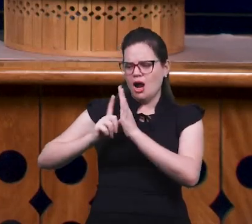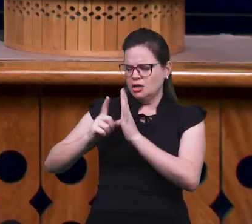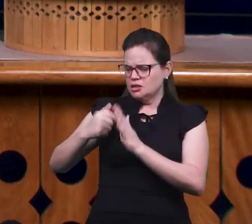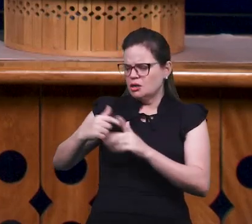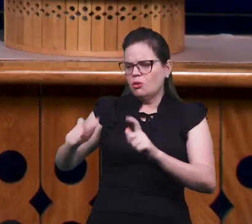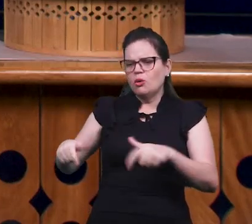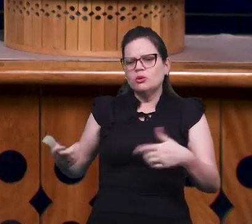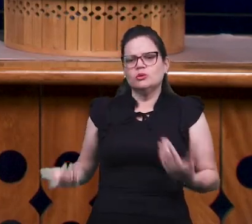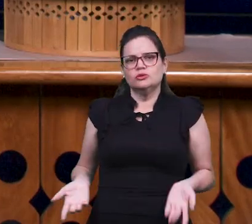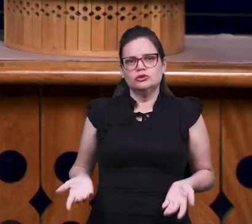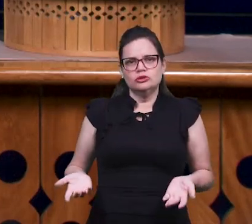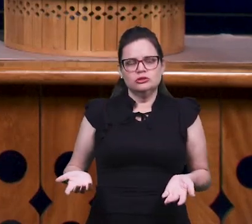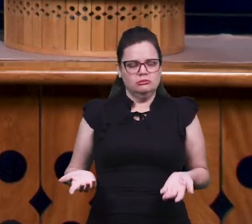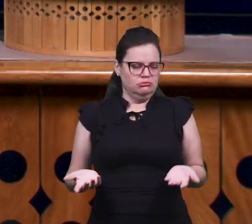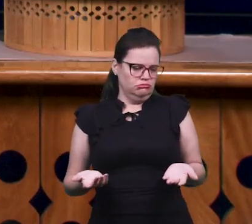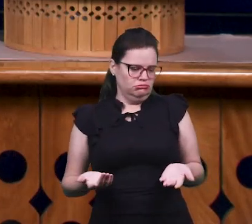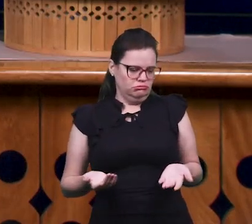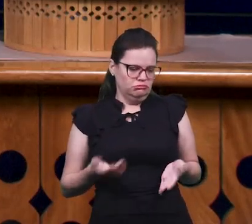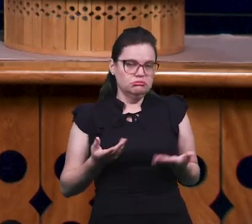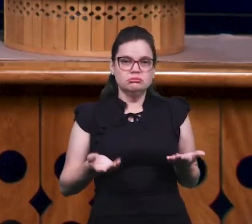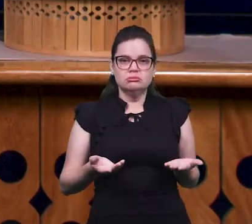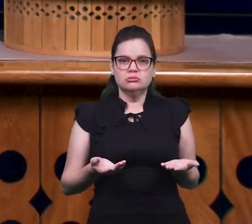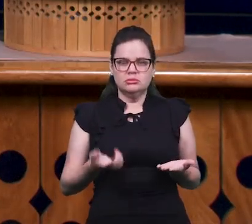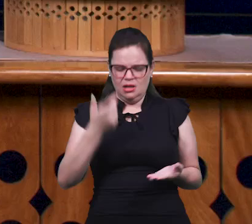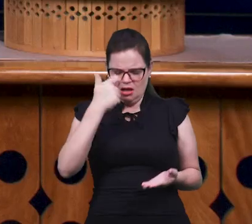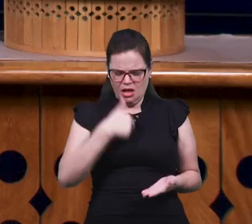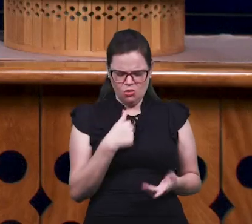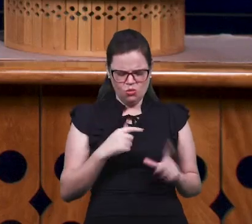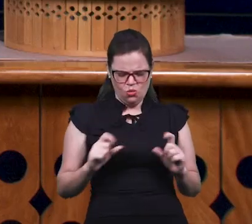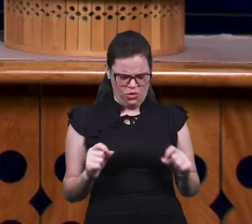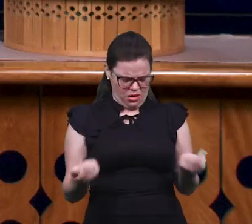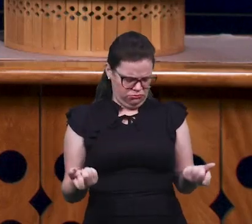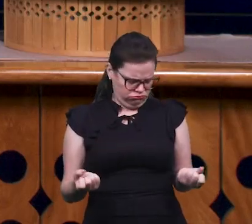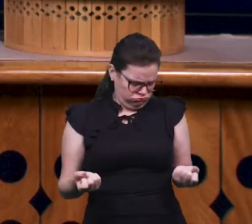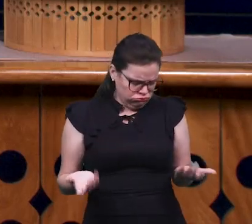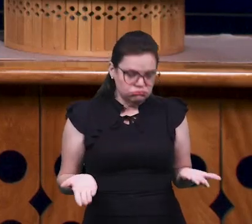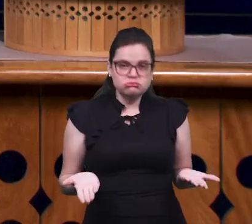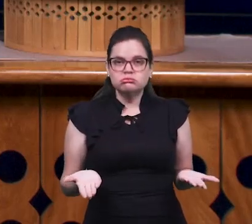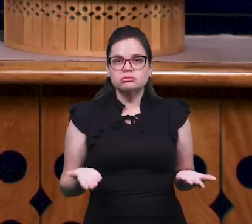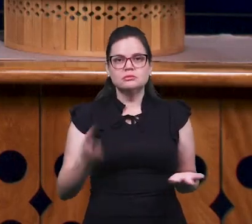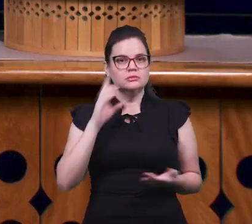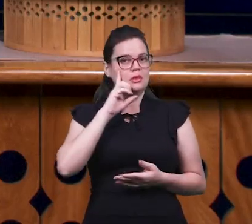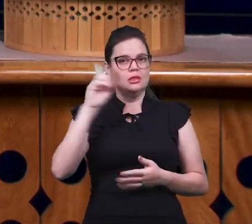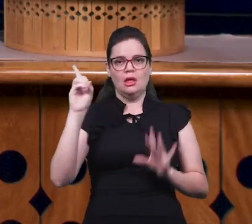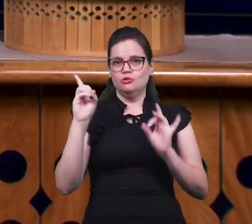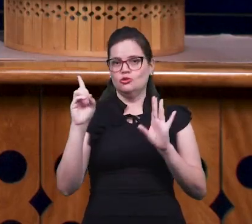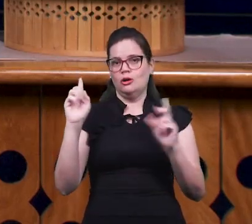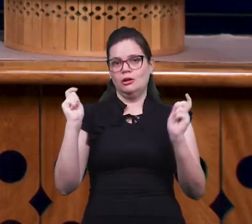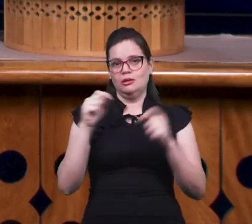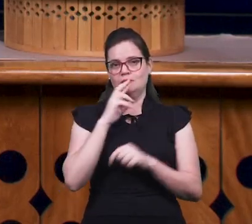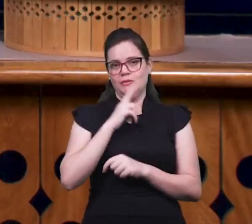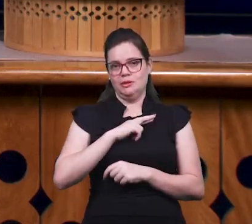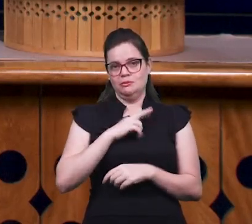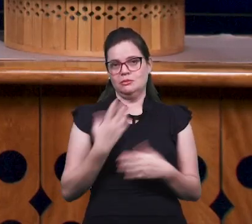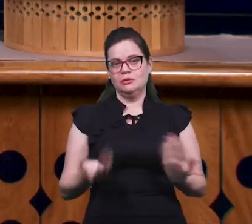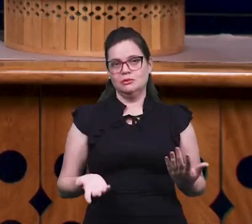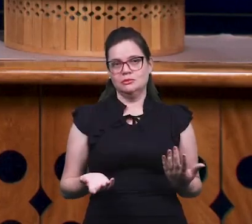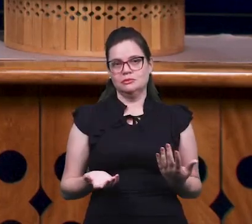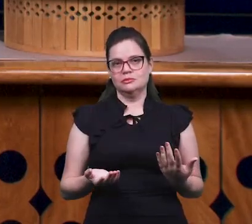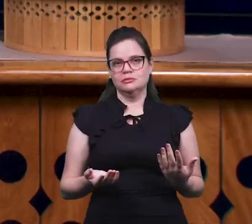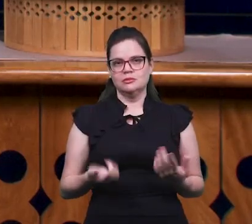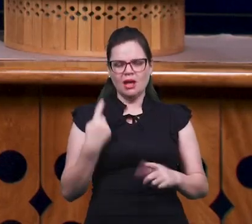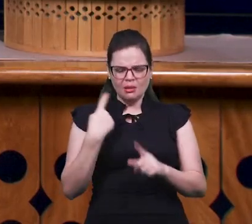resposta. Quem nós somos? Também só Deus pode responder essa pergunta. O propósito, por que estamos